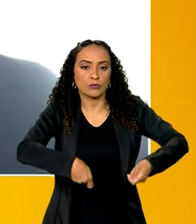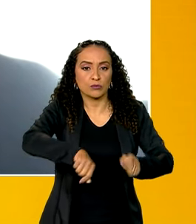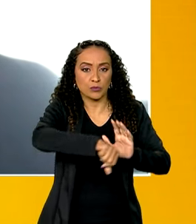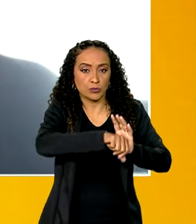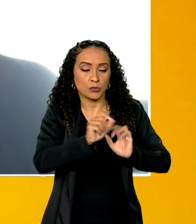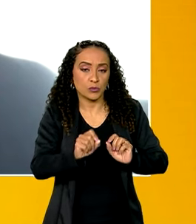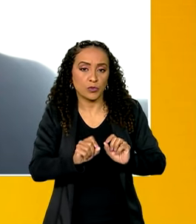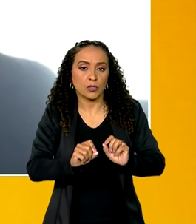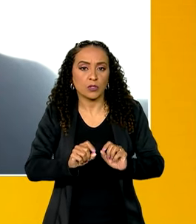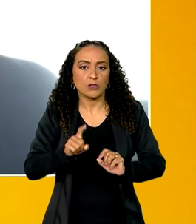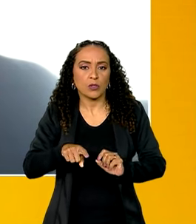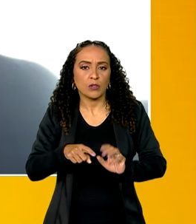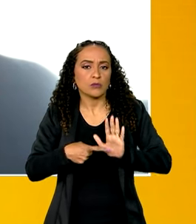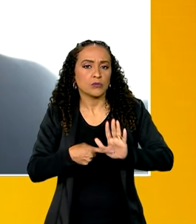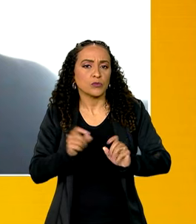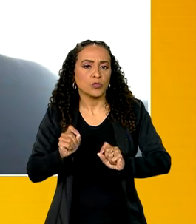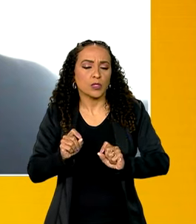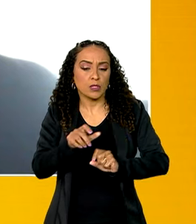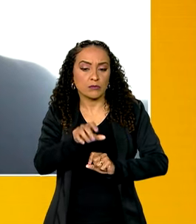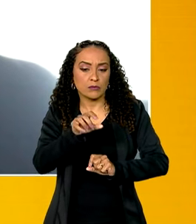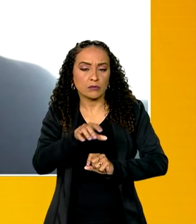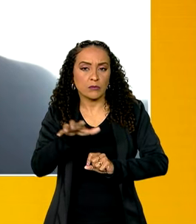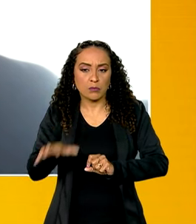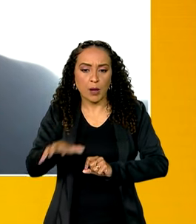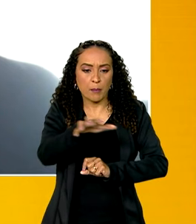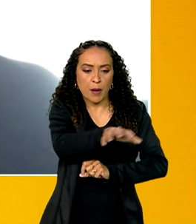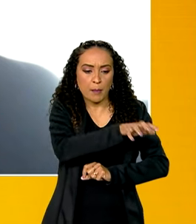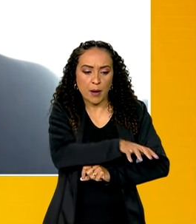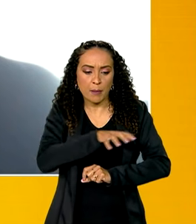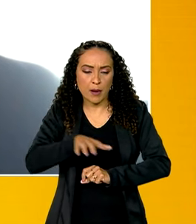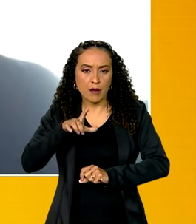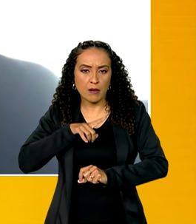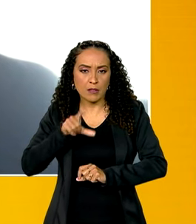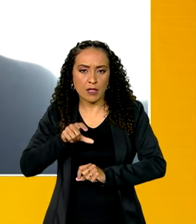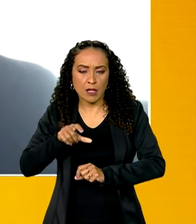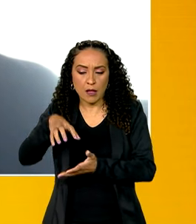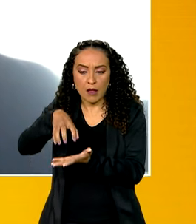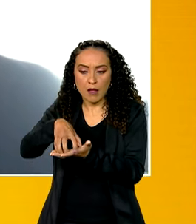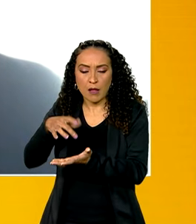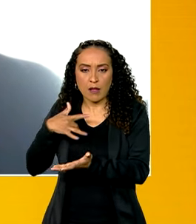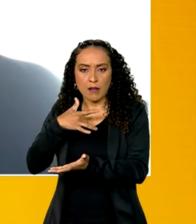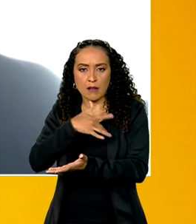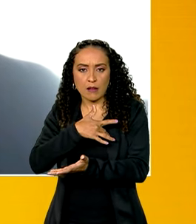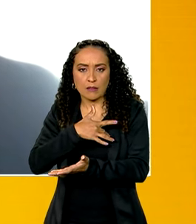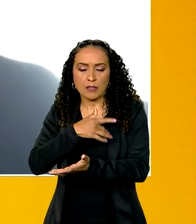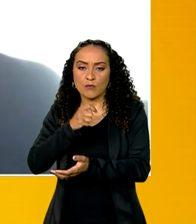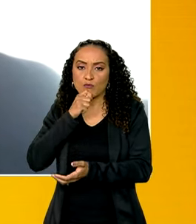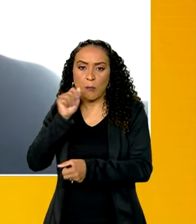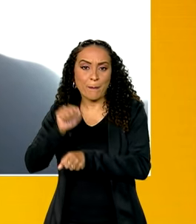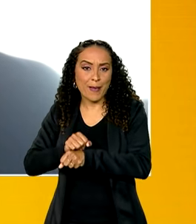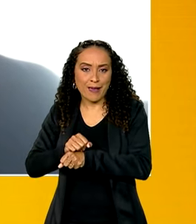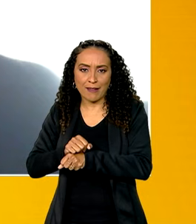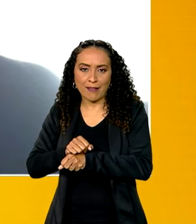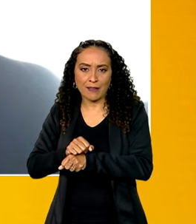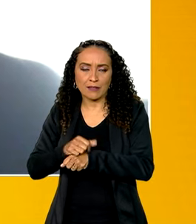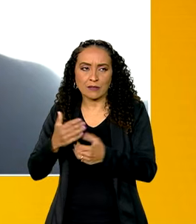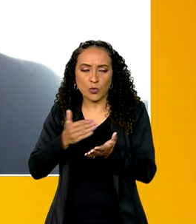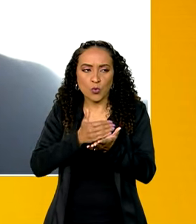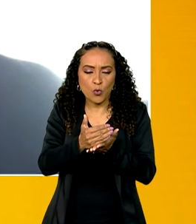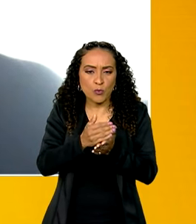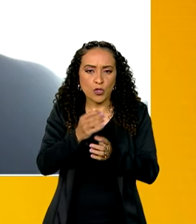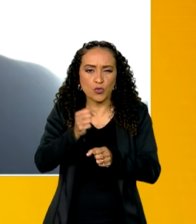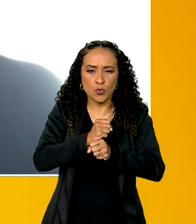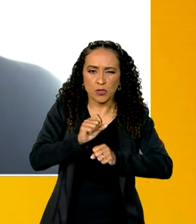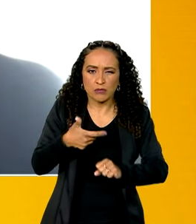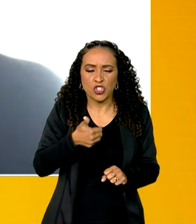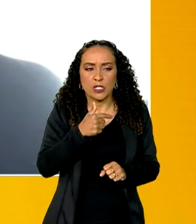gente sinalizou nas regiões, principalmente onde as unidades básicas de saúde não estavam funcionando. Então, no início do ano, a gente tinha em